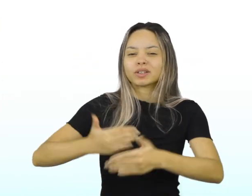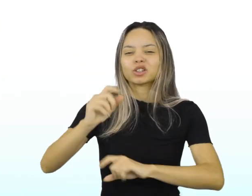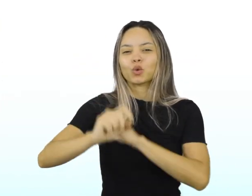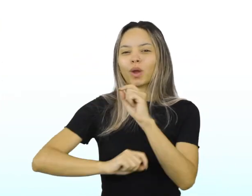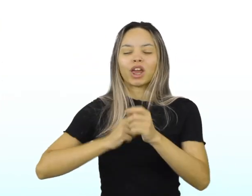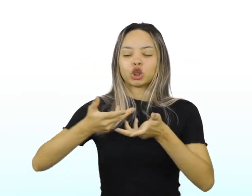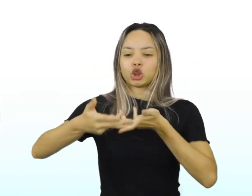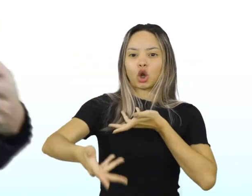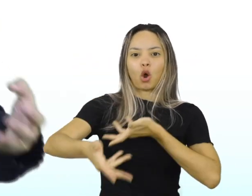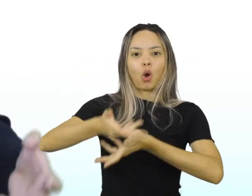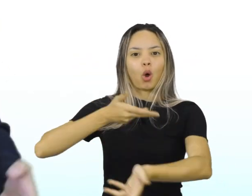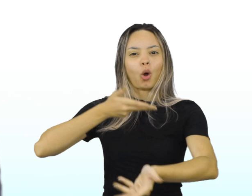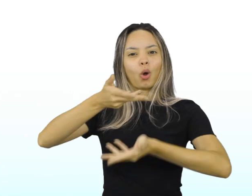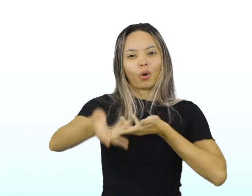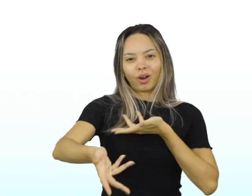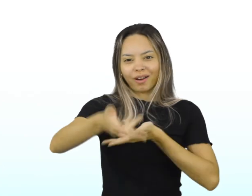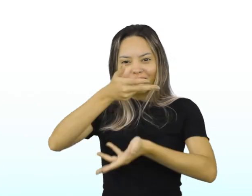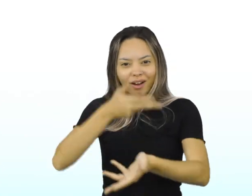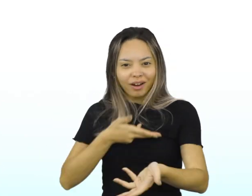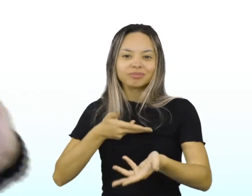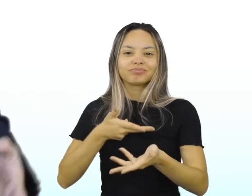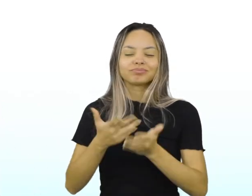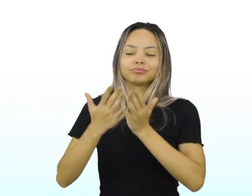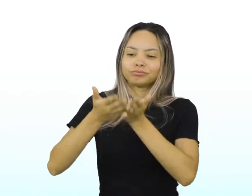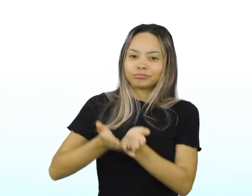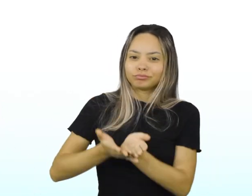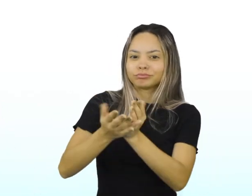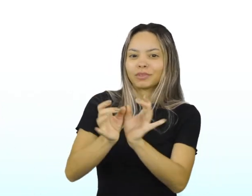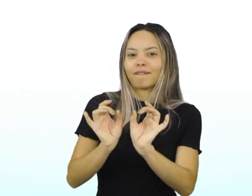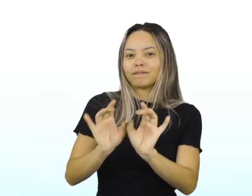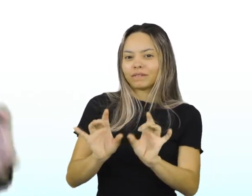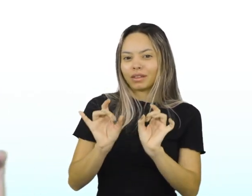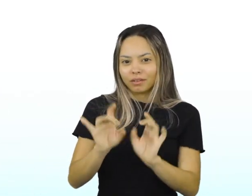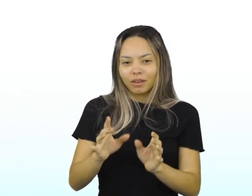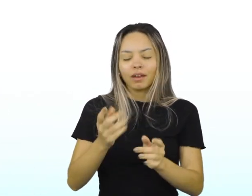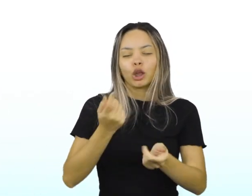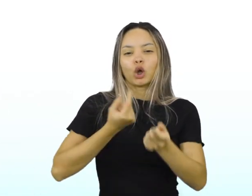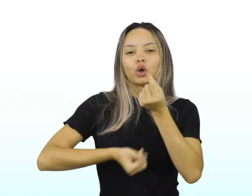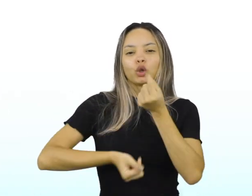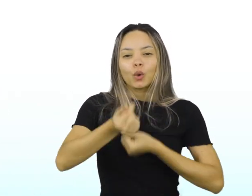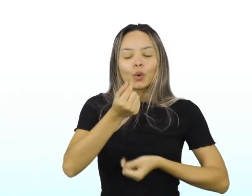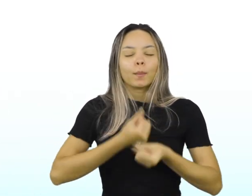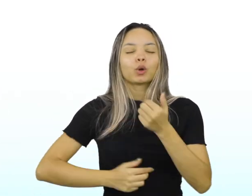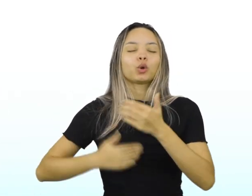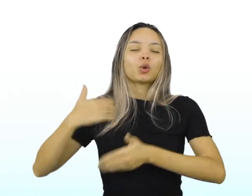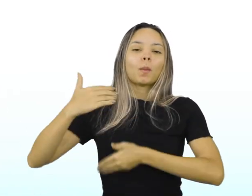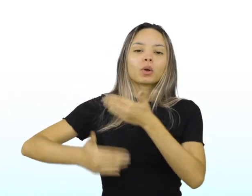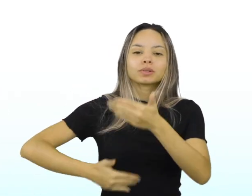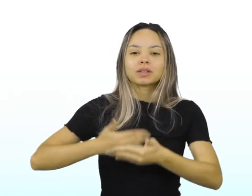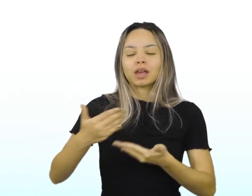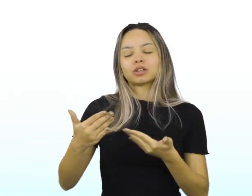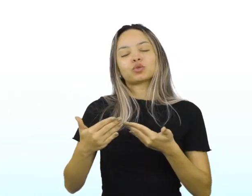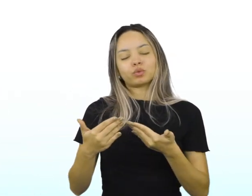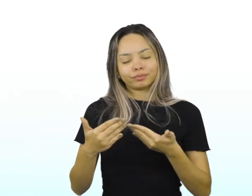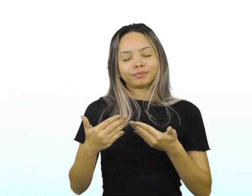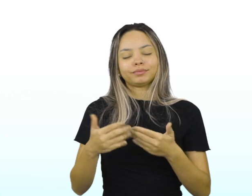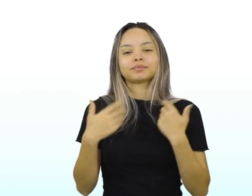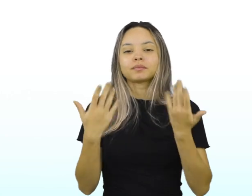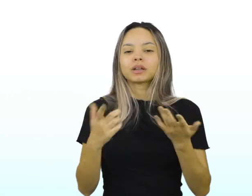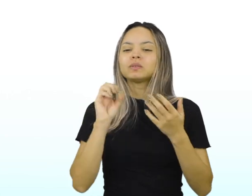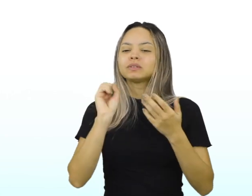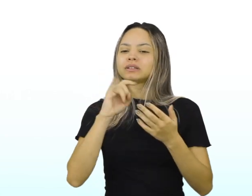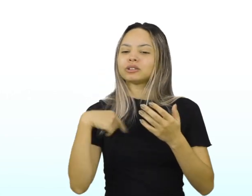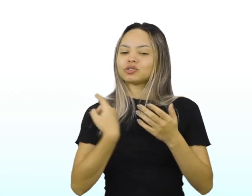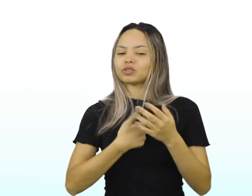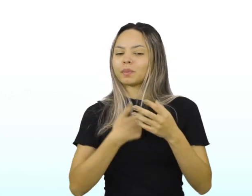processo de troca comercial, de intercâmbio social, econômico, no processo de colonização. Então